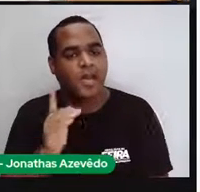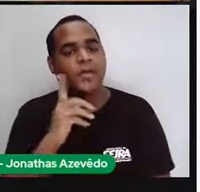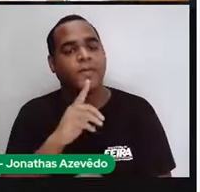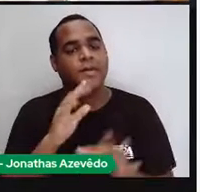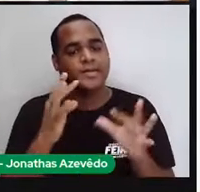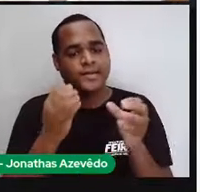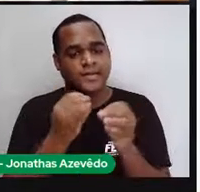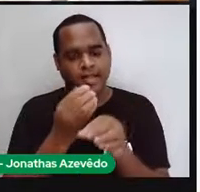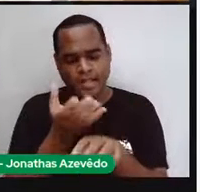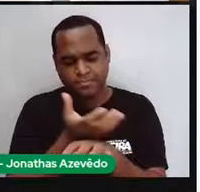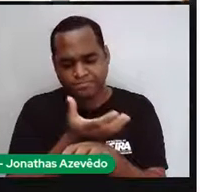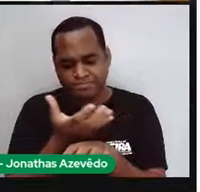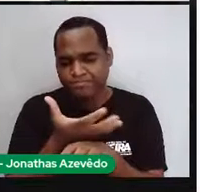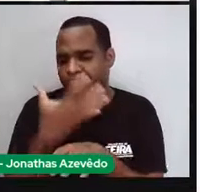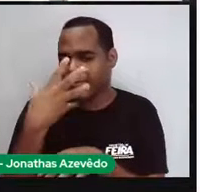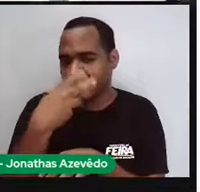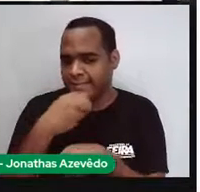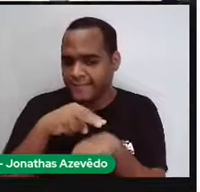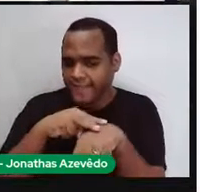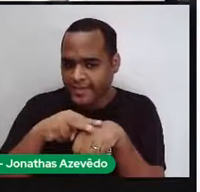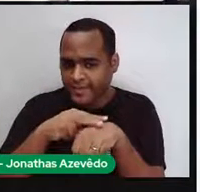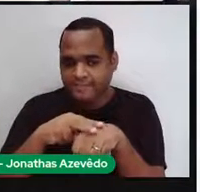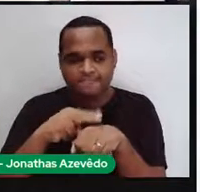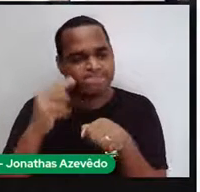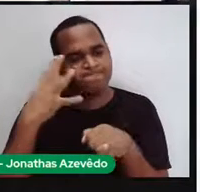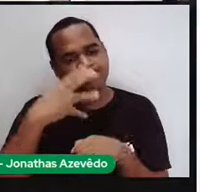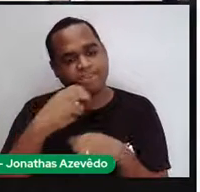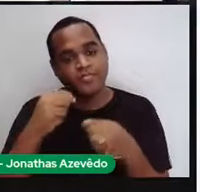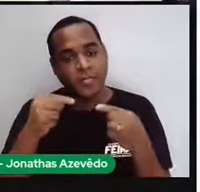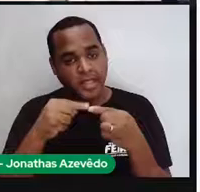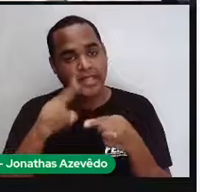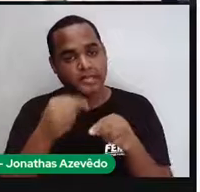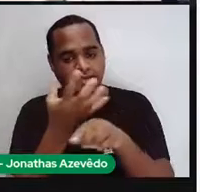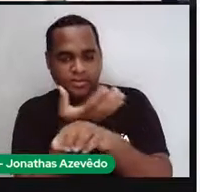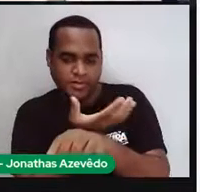Abra minha ficar aquele chão bonitinho Verdinho de grama